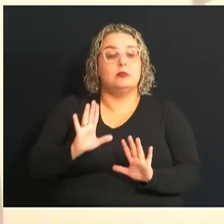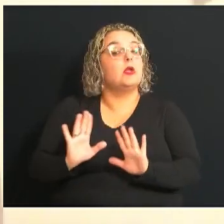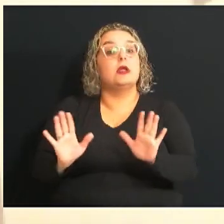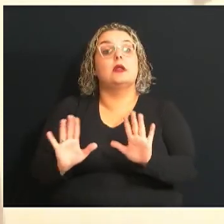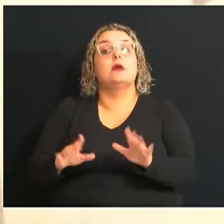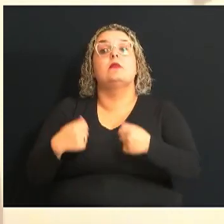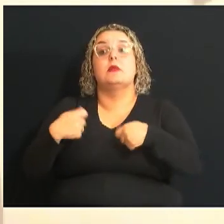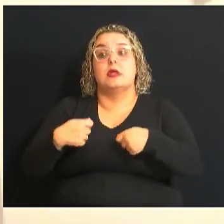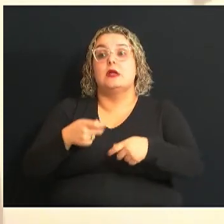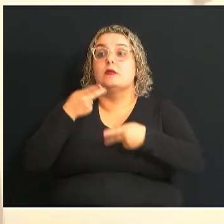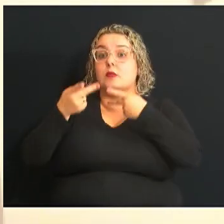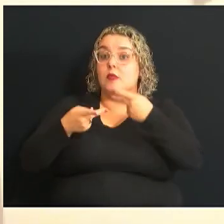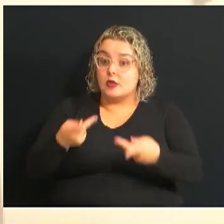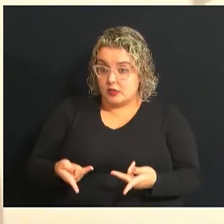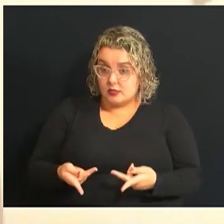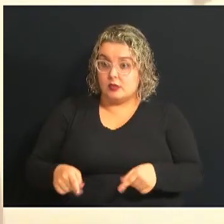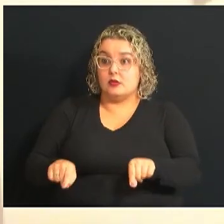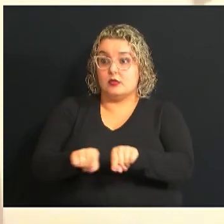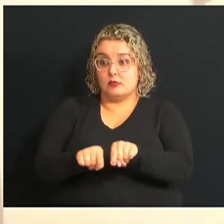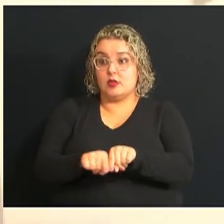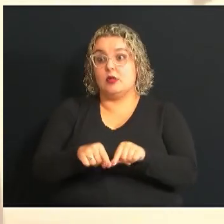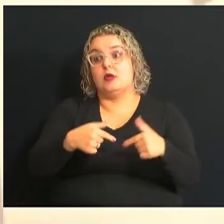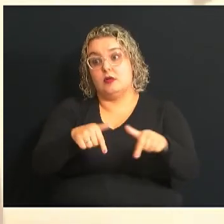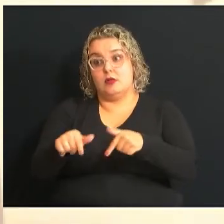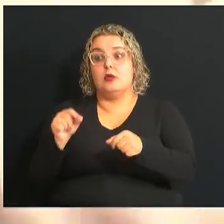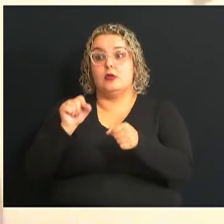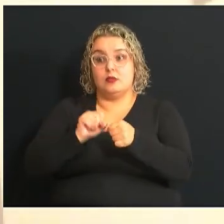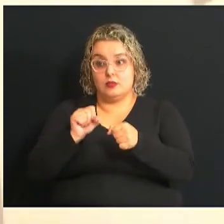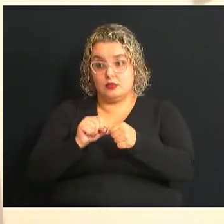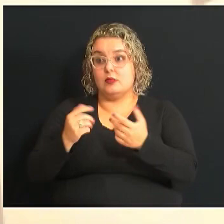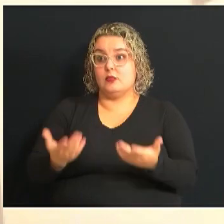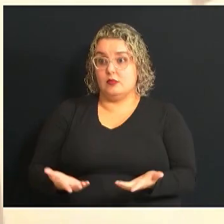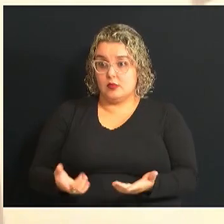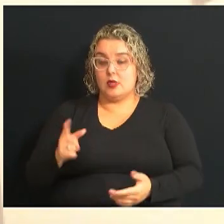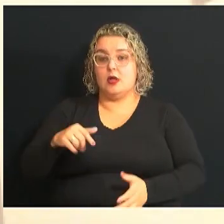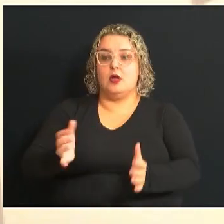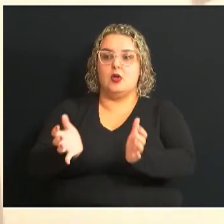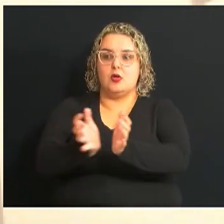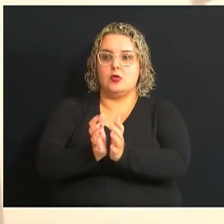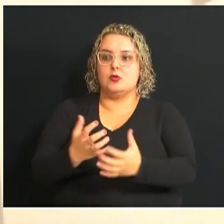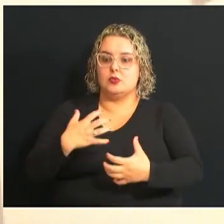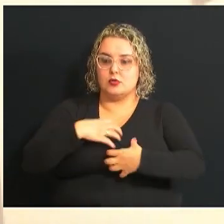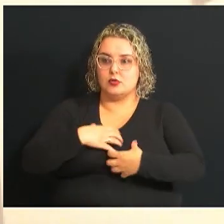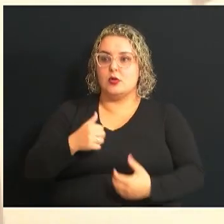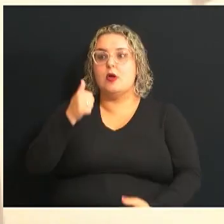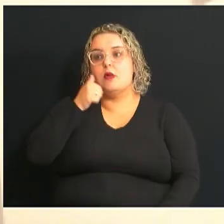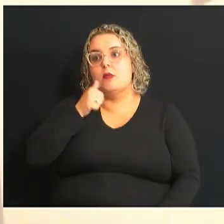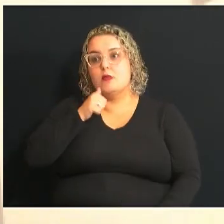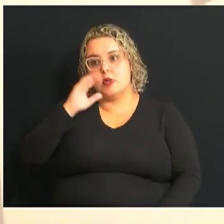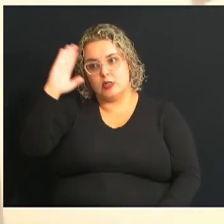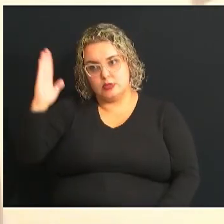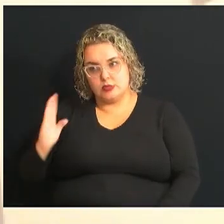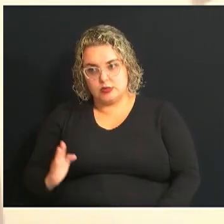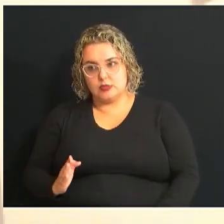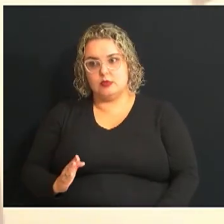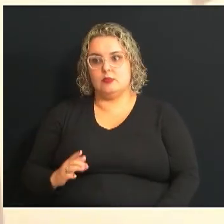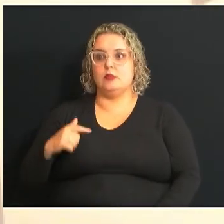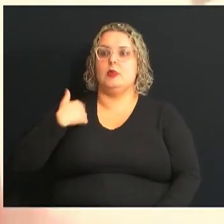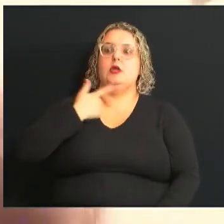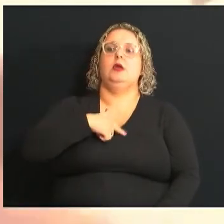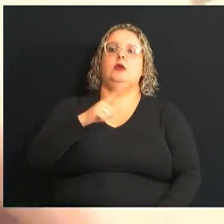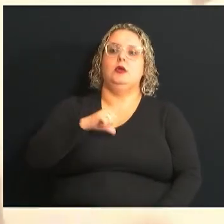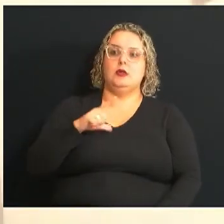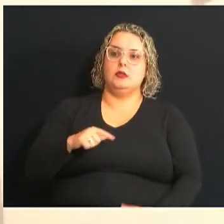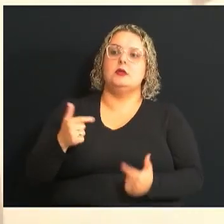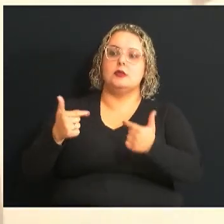falar sobre isso. Isso é, inclusive, um dos trabalhos que eu faço, que é um grupo de suporte emocional para mulheres brasileiras, para a gente ter esse